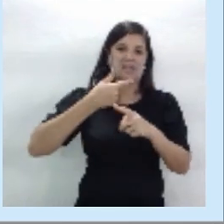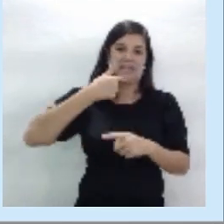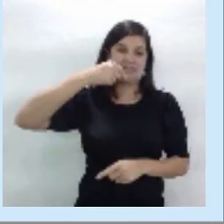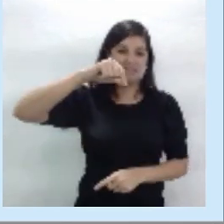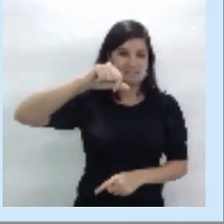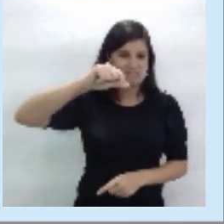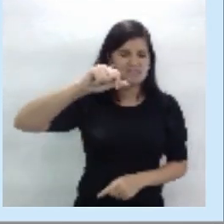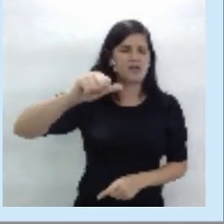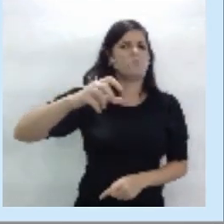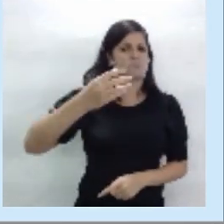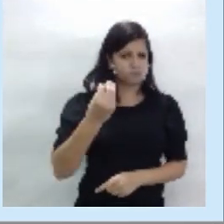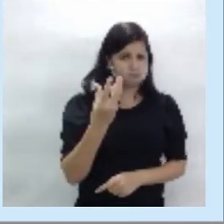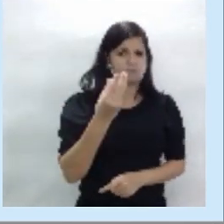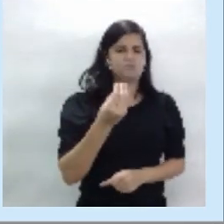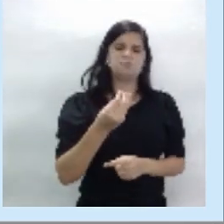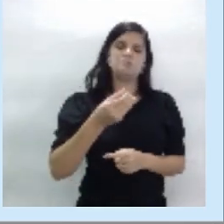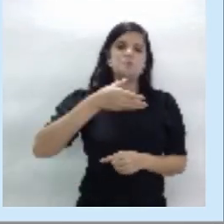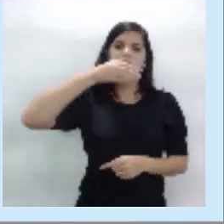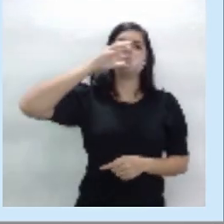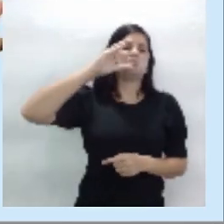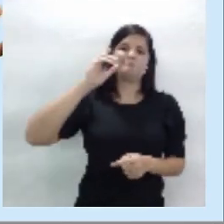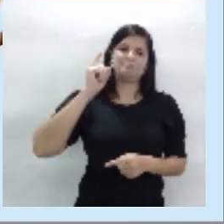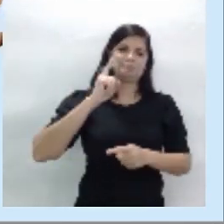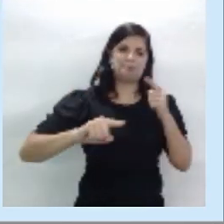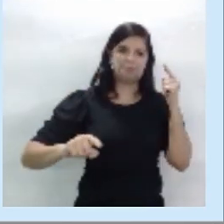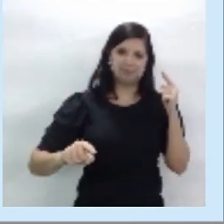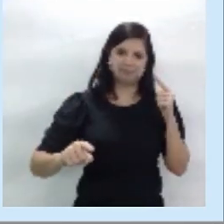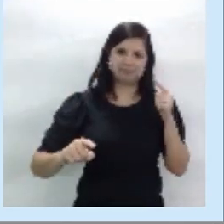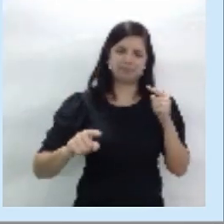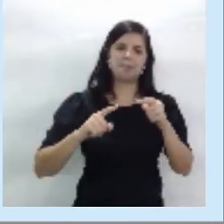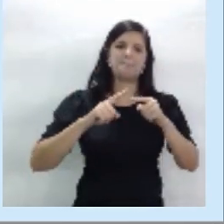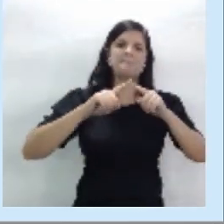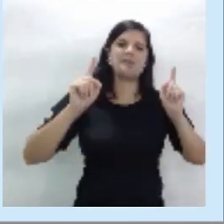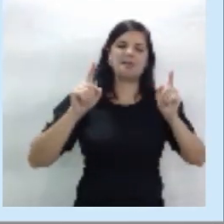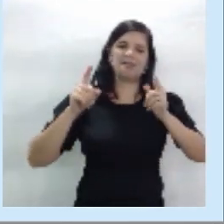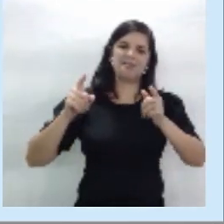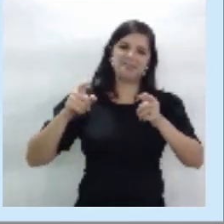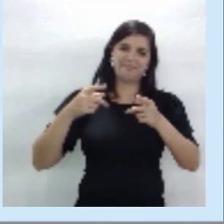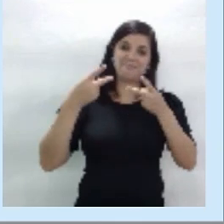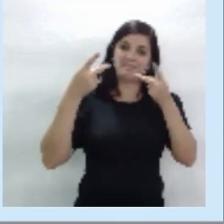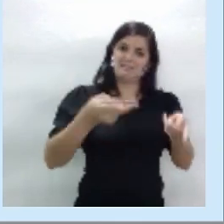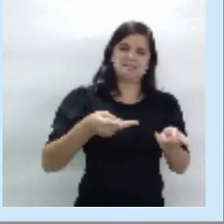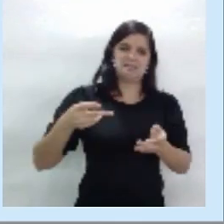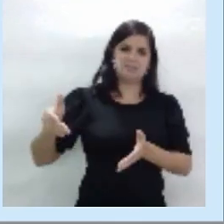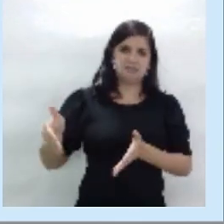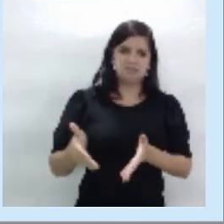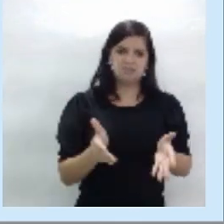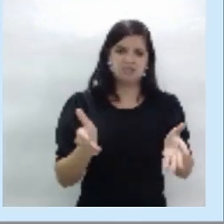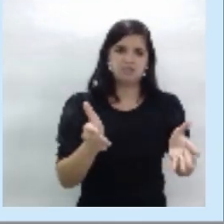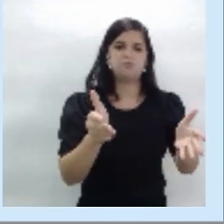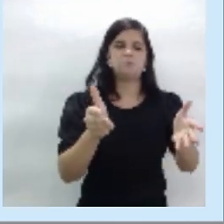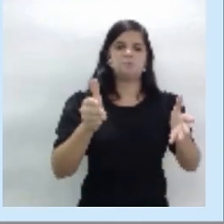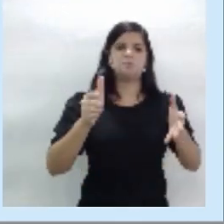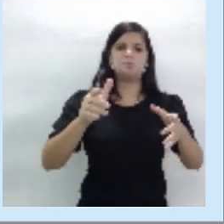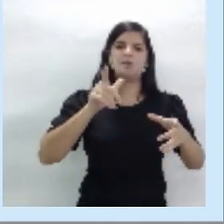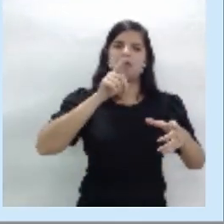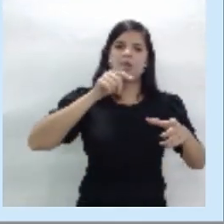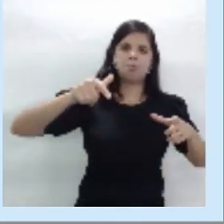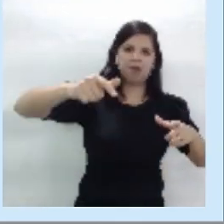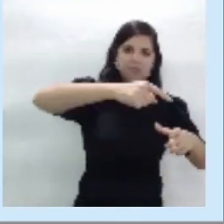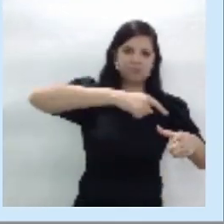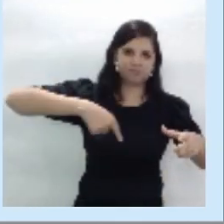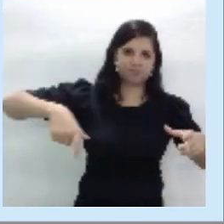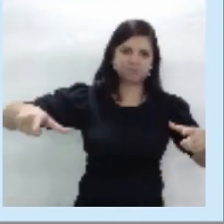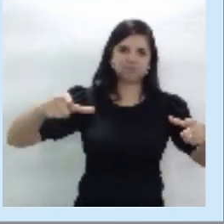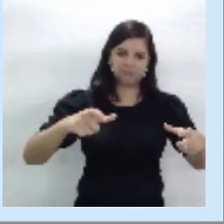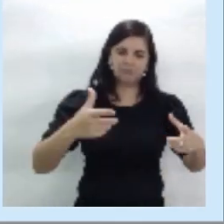não está disponível para o nosso consumo. Mas quando você vai até um rio que seja limpo, ou quando você vai até uma fonte hídrica, um lago, ou